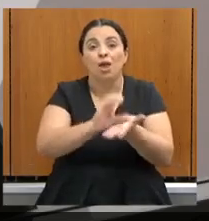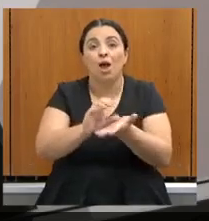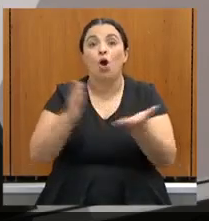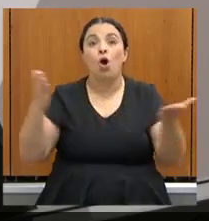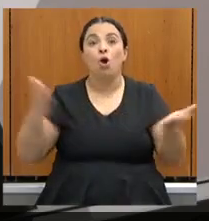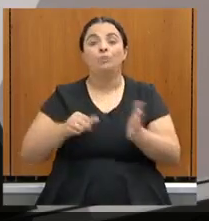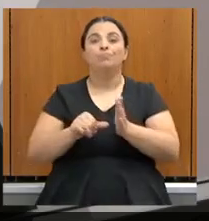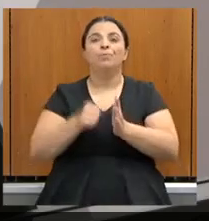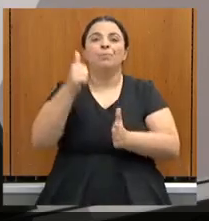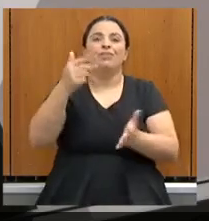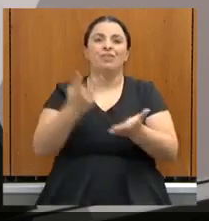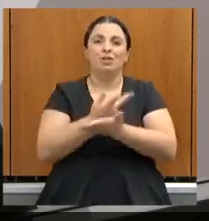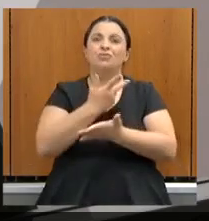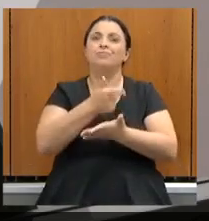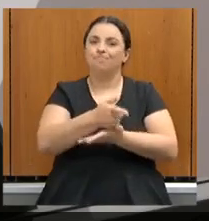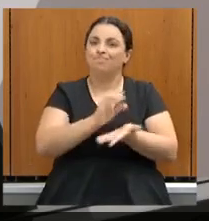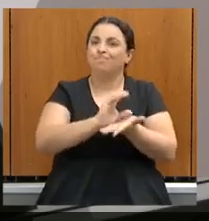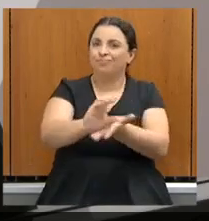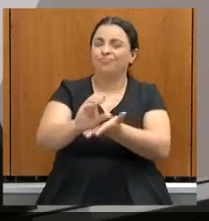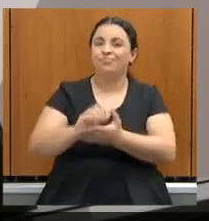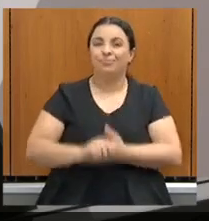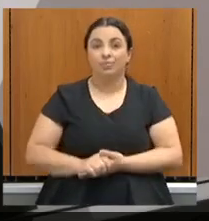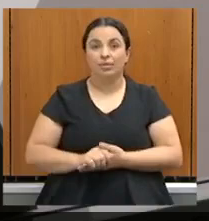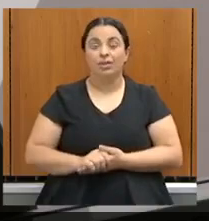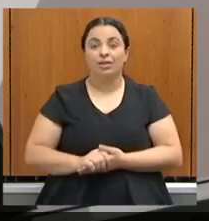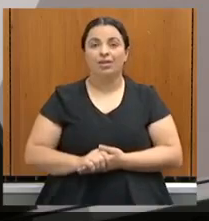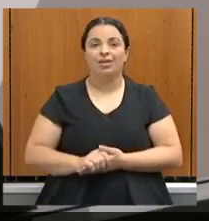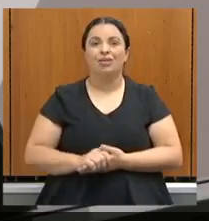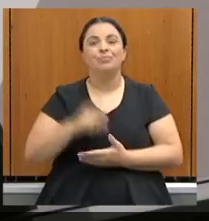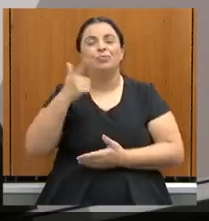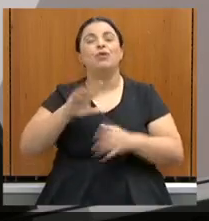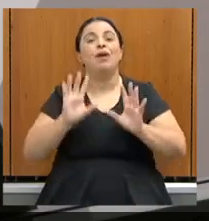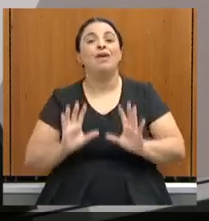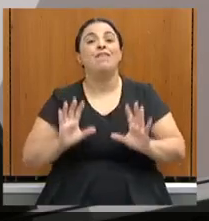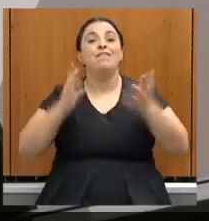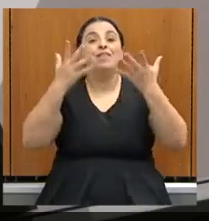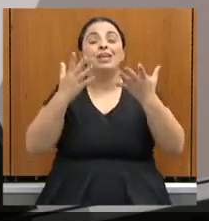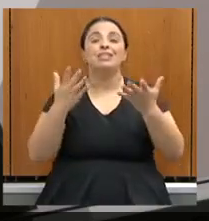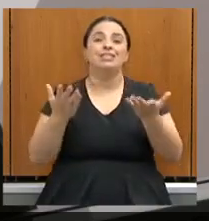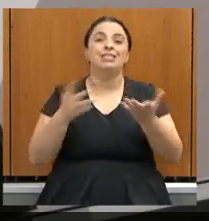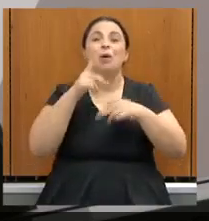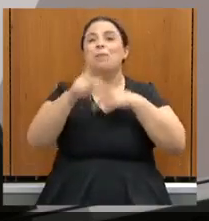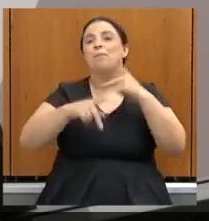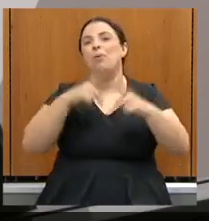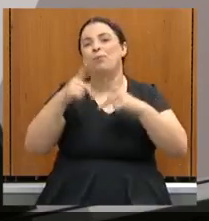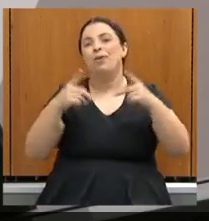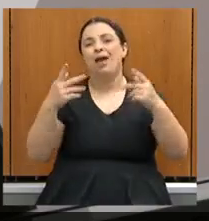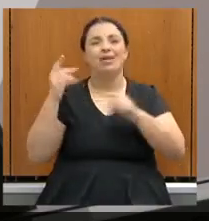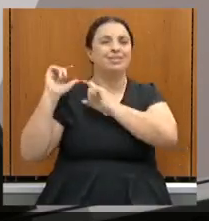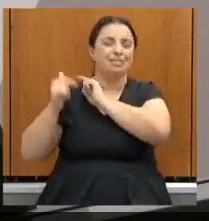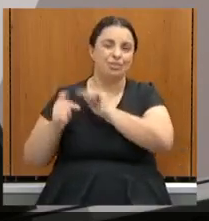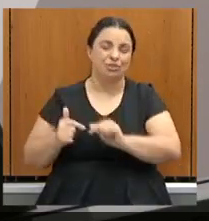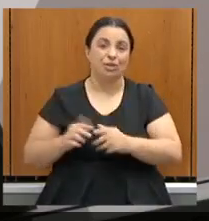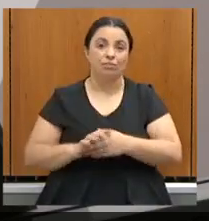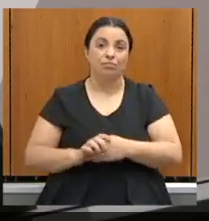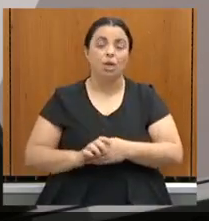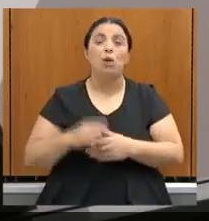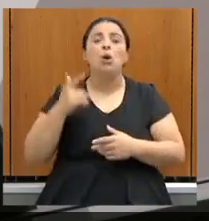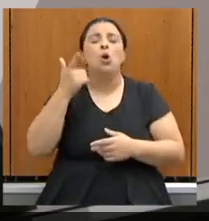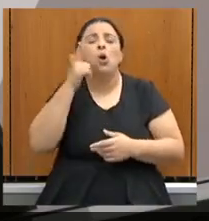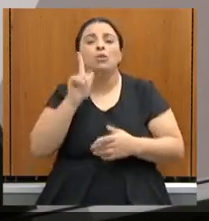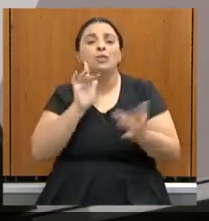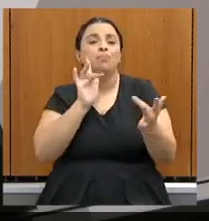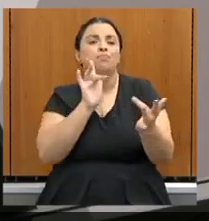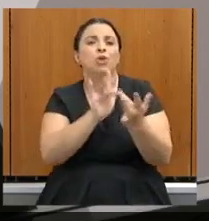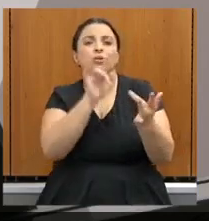vez. Festas populares, para a gente chegar ao interior, nós temos que falar a linguagem do interior. Então,